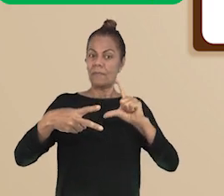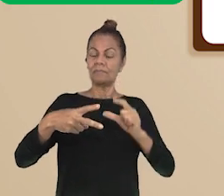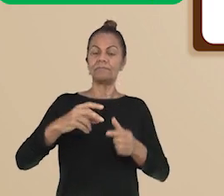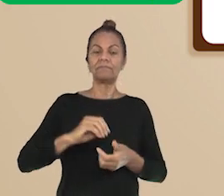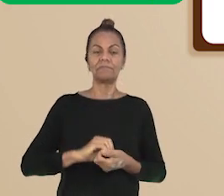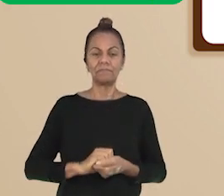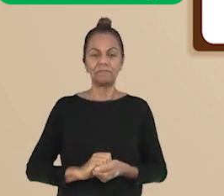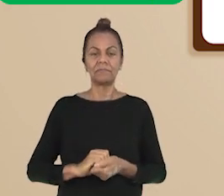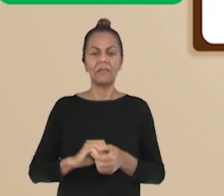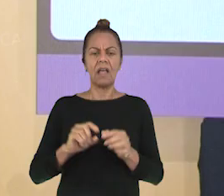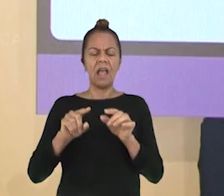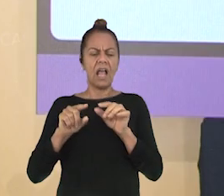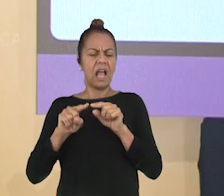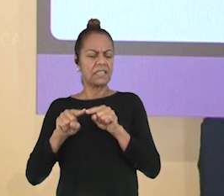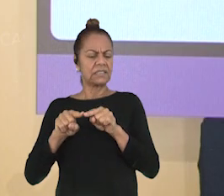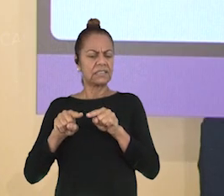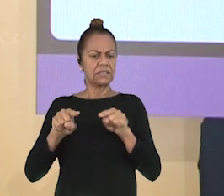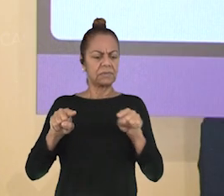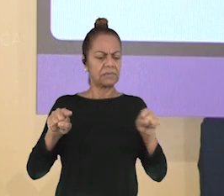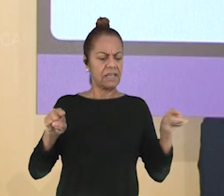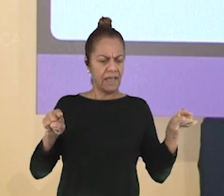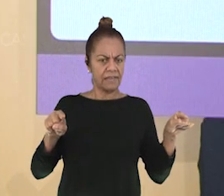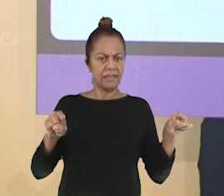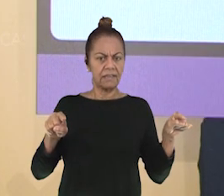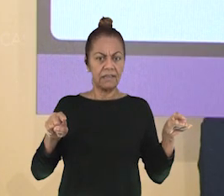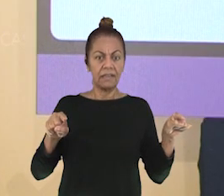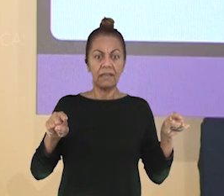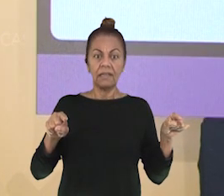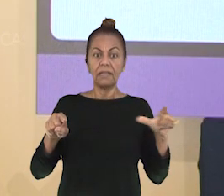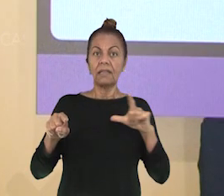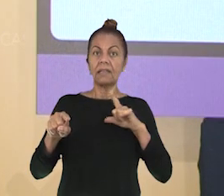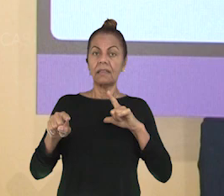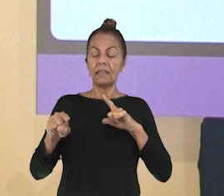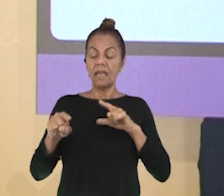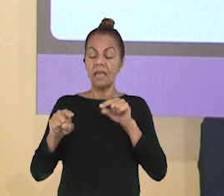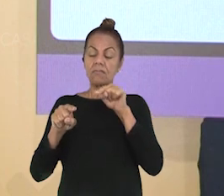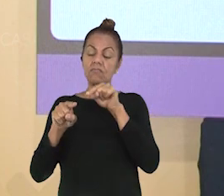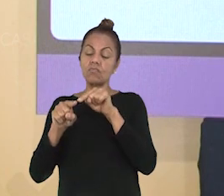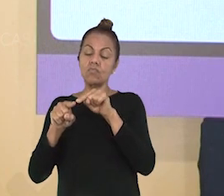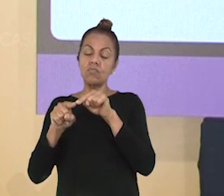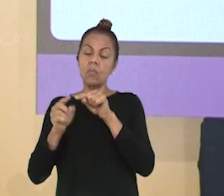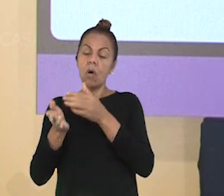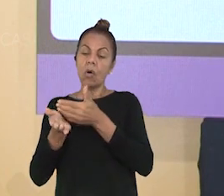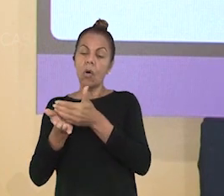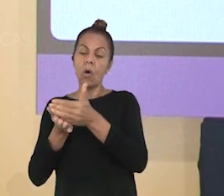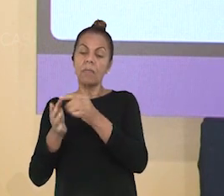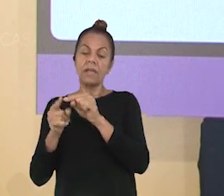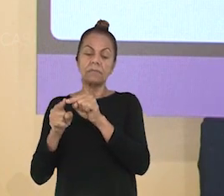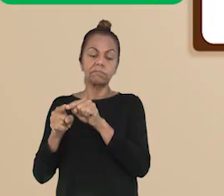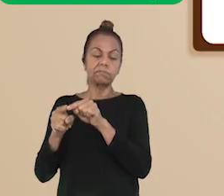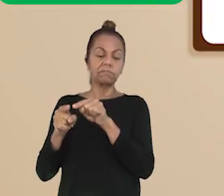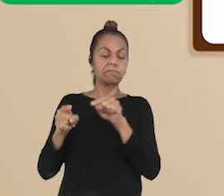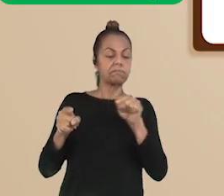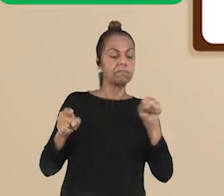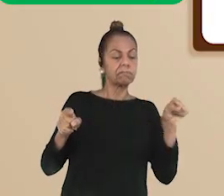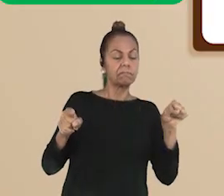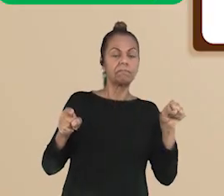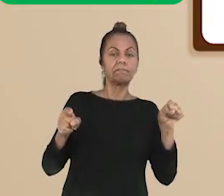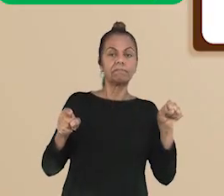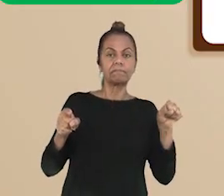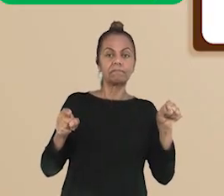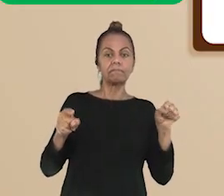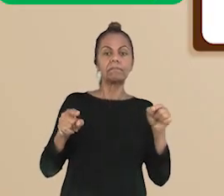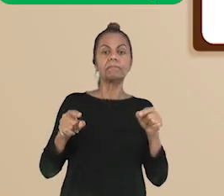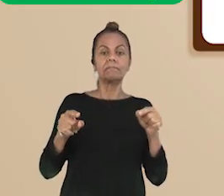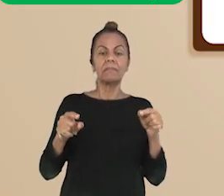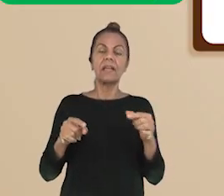entre 2 semirretas. E quanto maior a abertura, maior esse número. Lembrando que a semirreta,